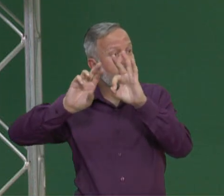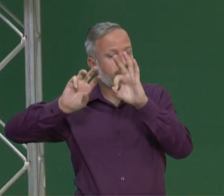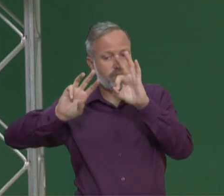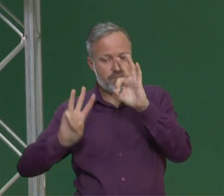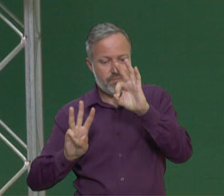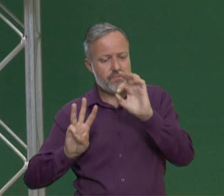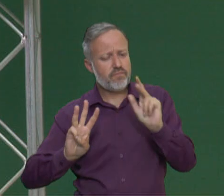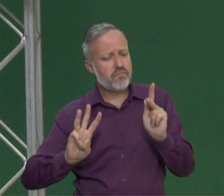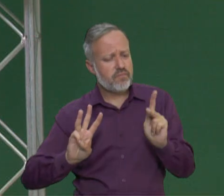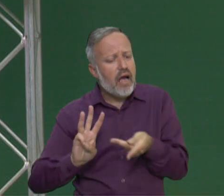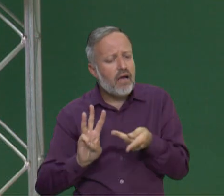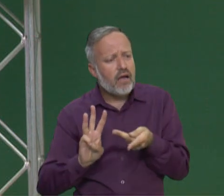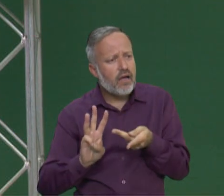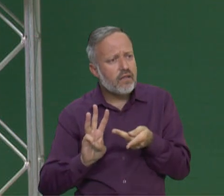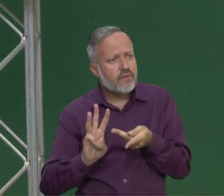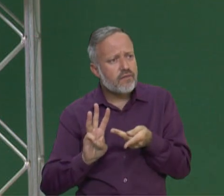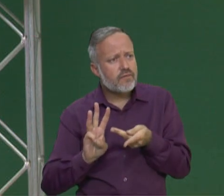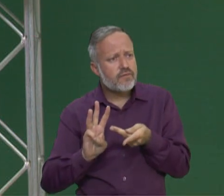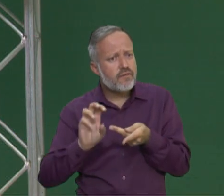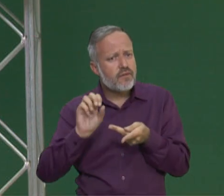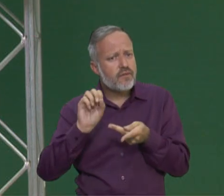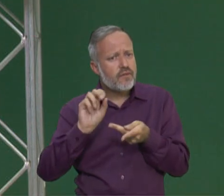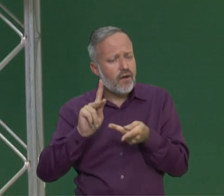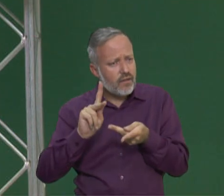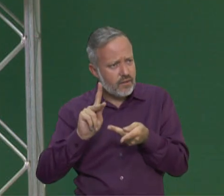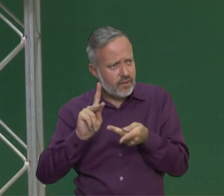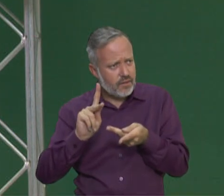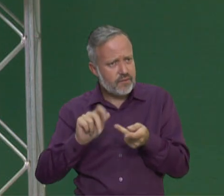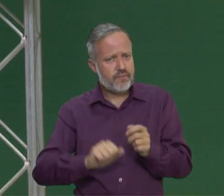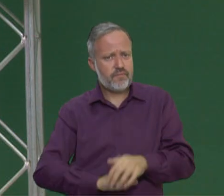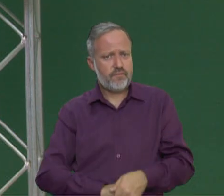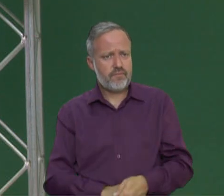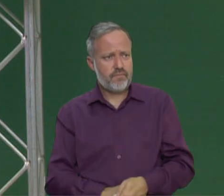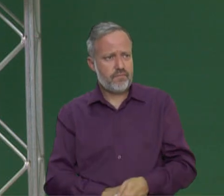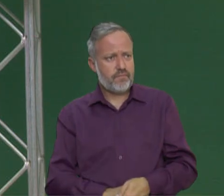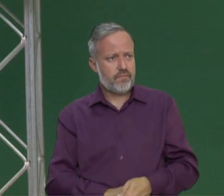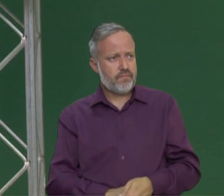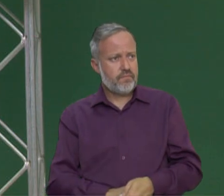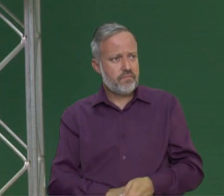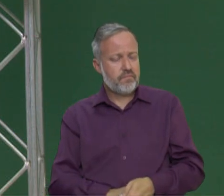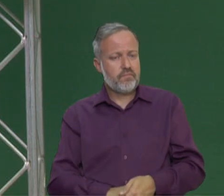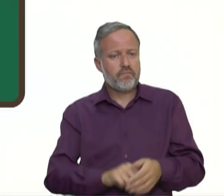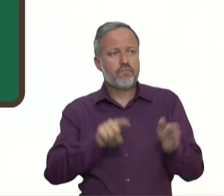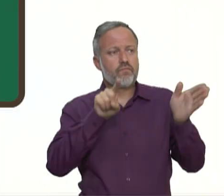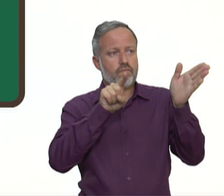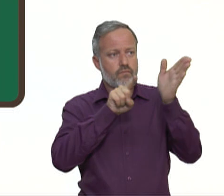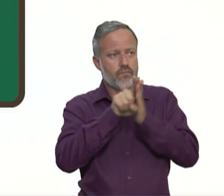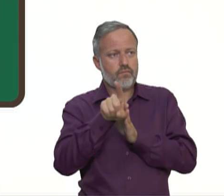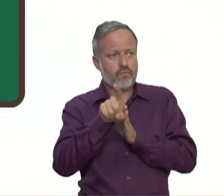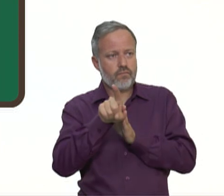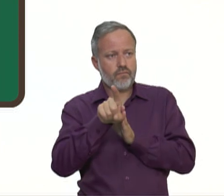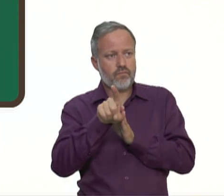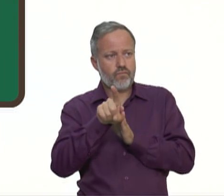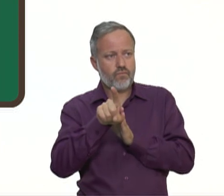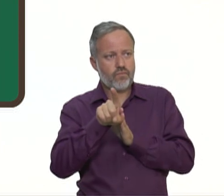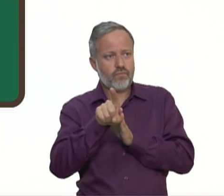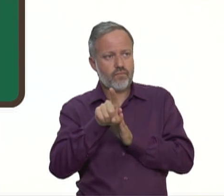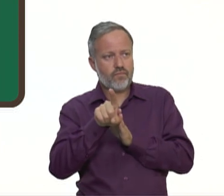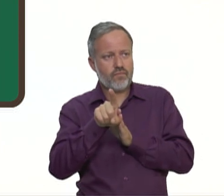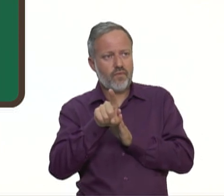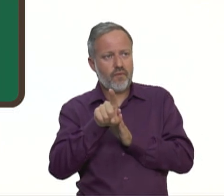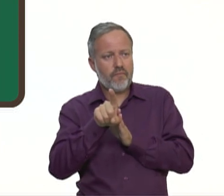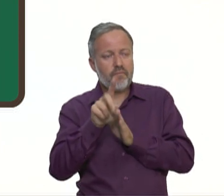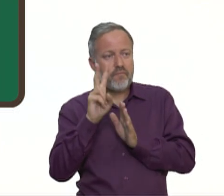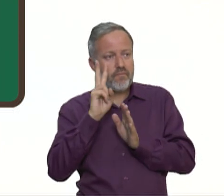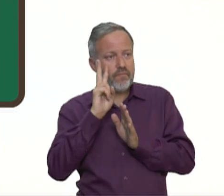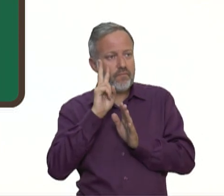W wrong, se estiver errado, incorreto, beleza? Vamos lá. Number 1. The boss had